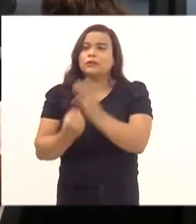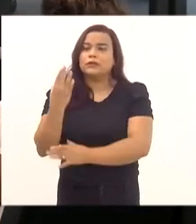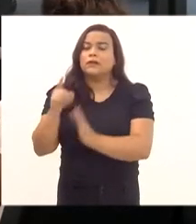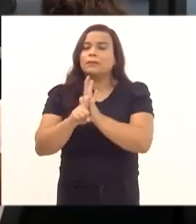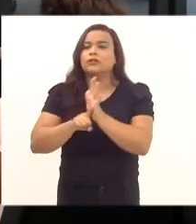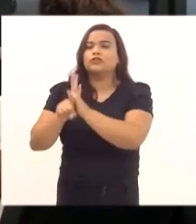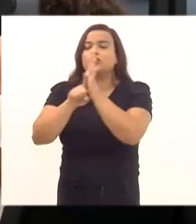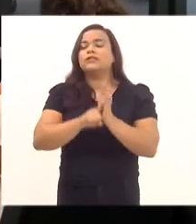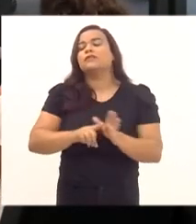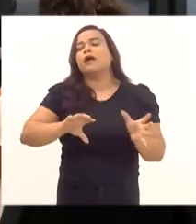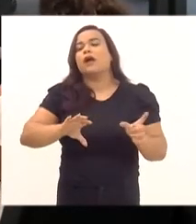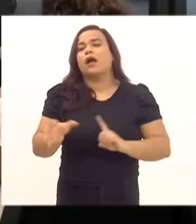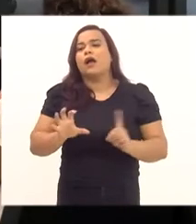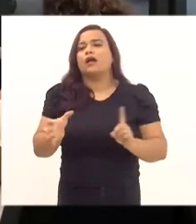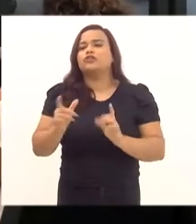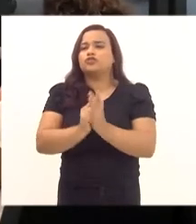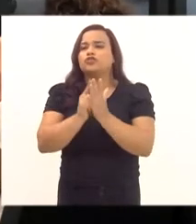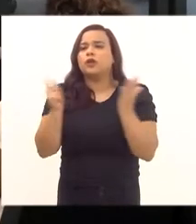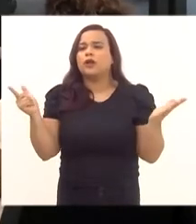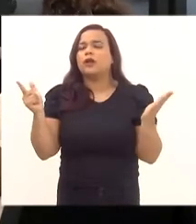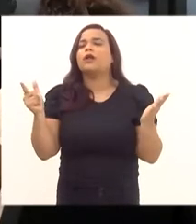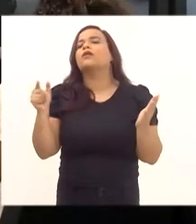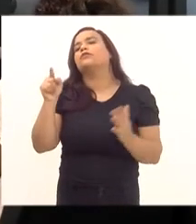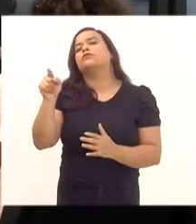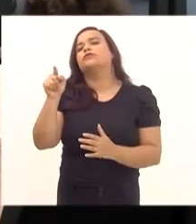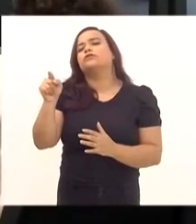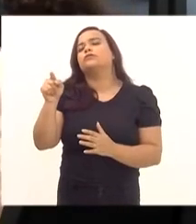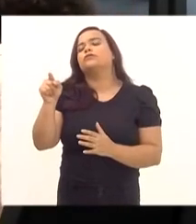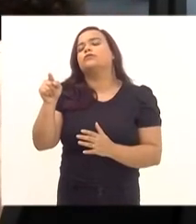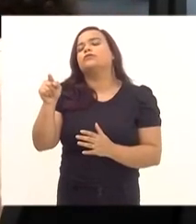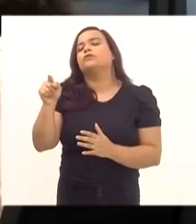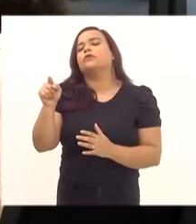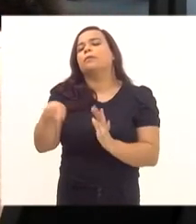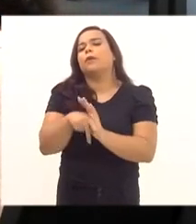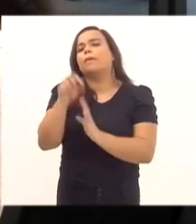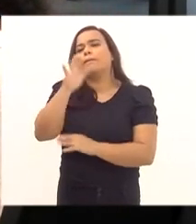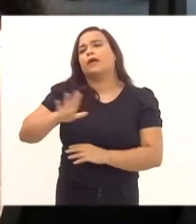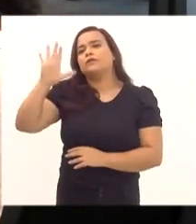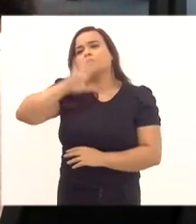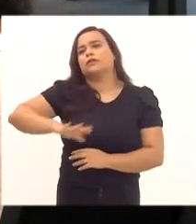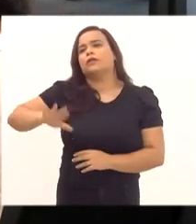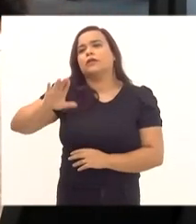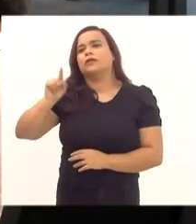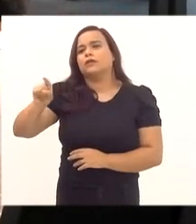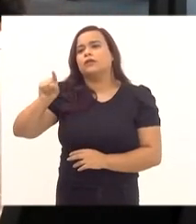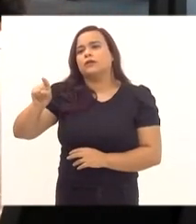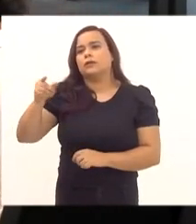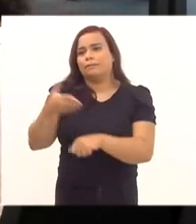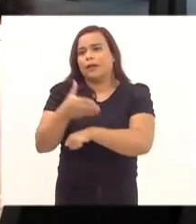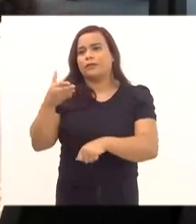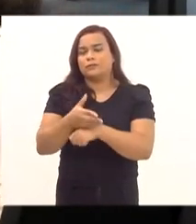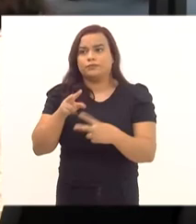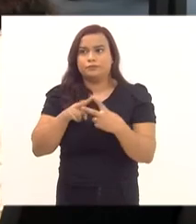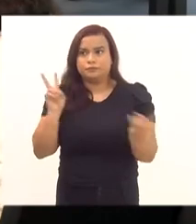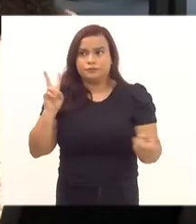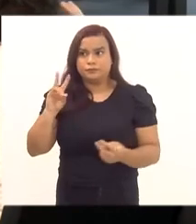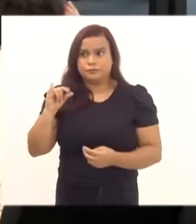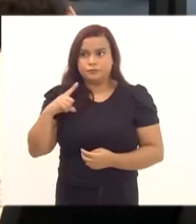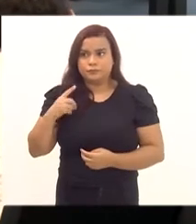Jor na Associação Brasileira de pesquisadores em jornalismo a participação dela é por vídeo